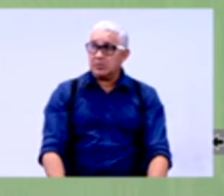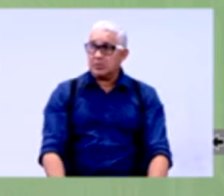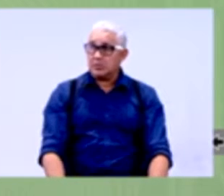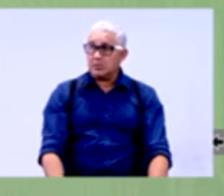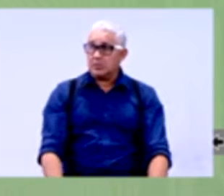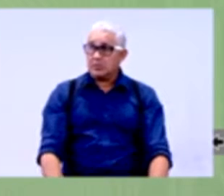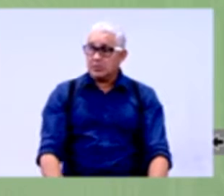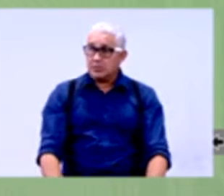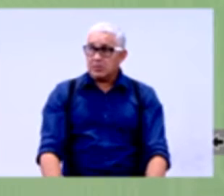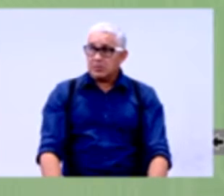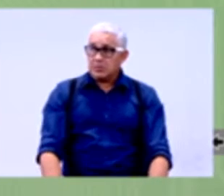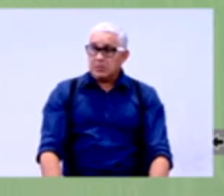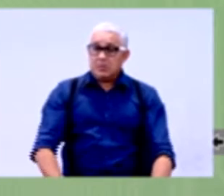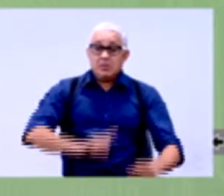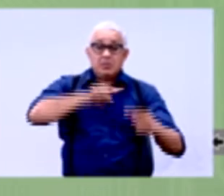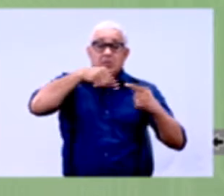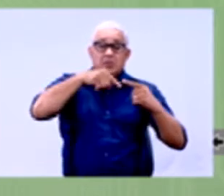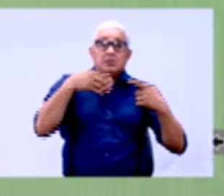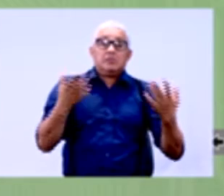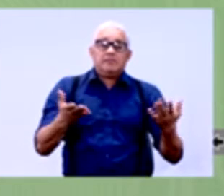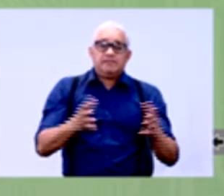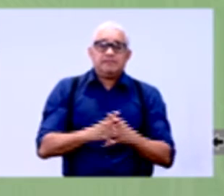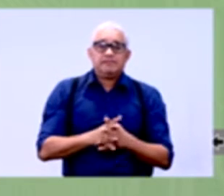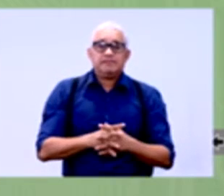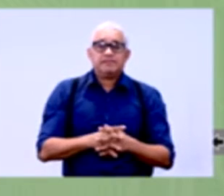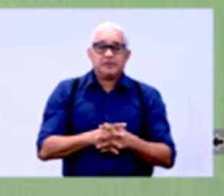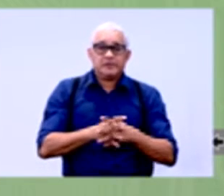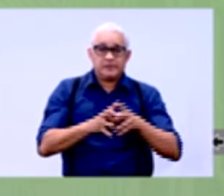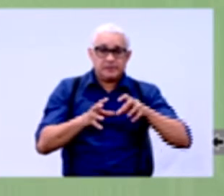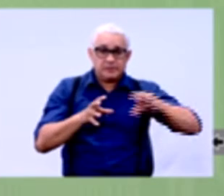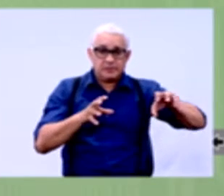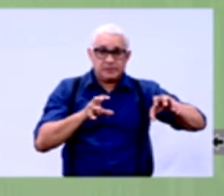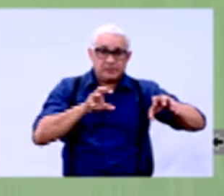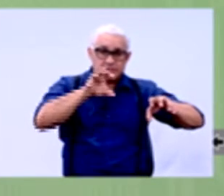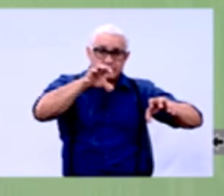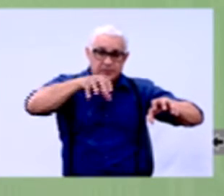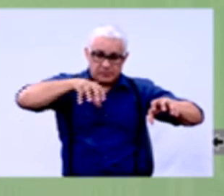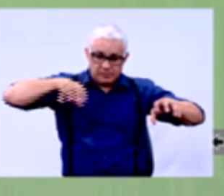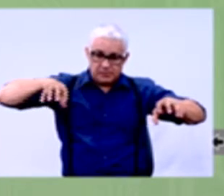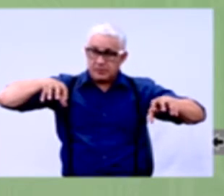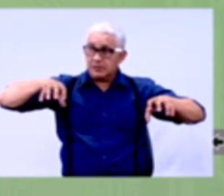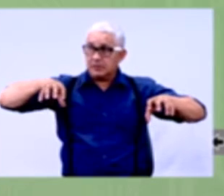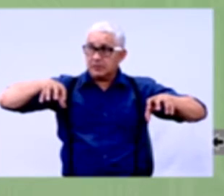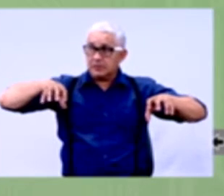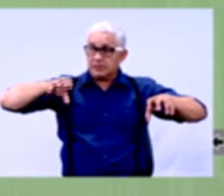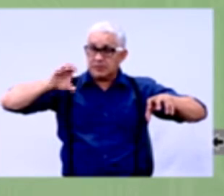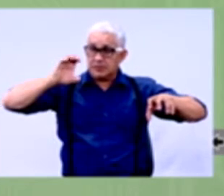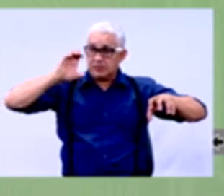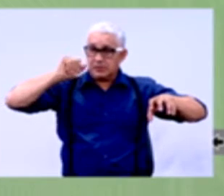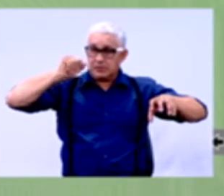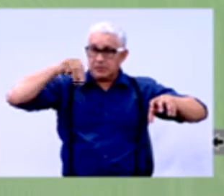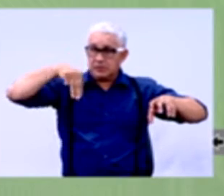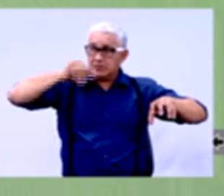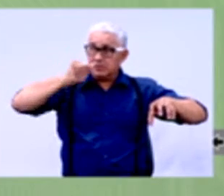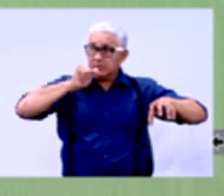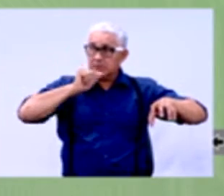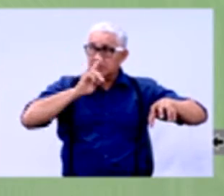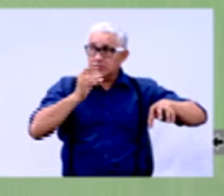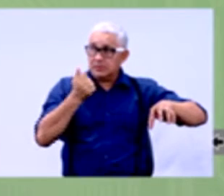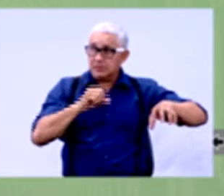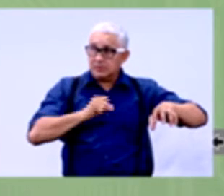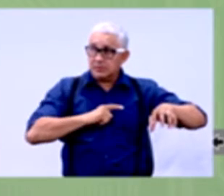qual é o objetivo dele? É separar as camadas, ou seja, nós termos o